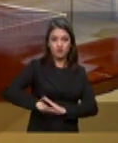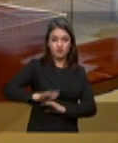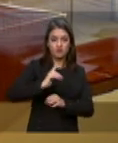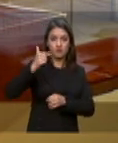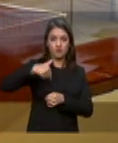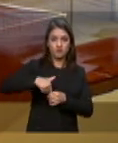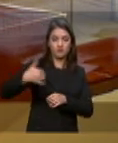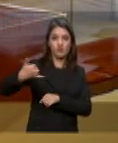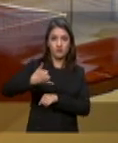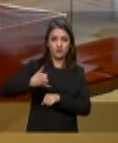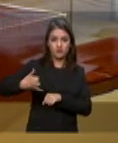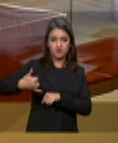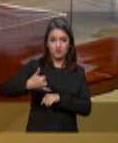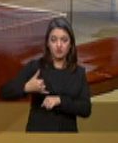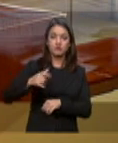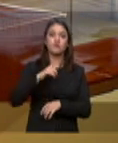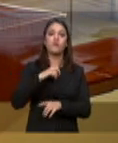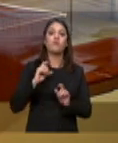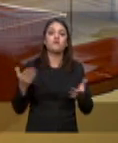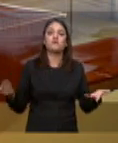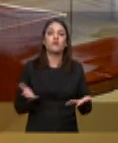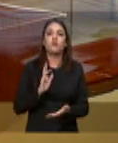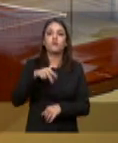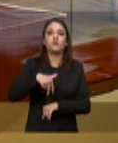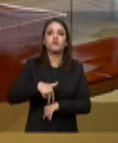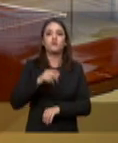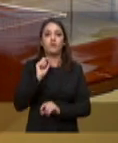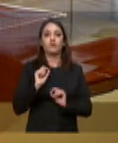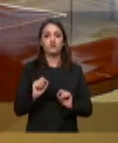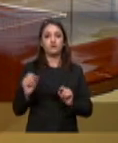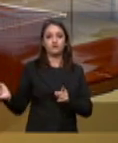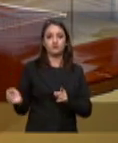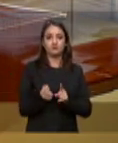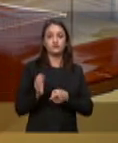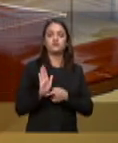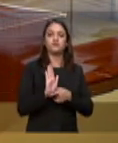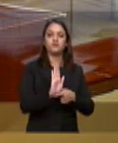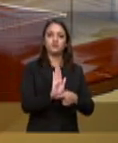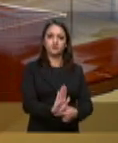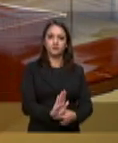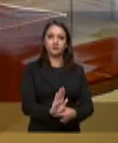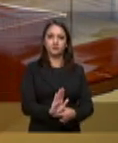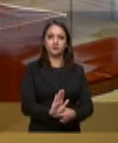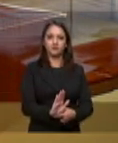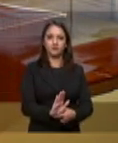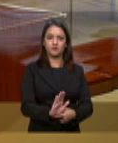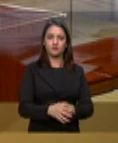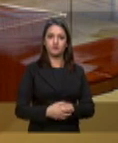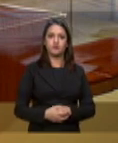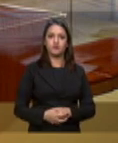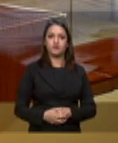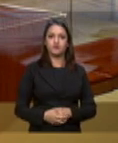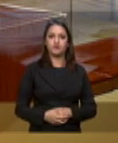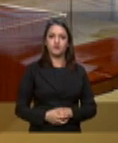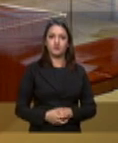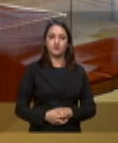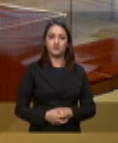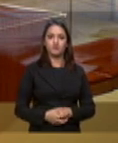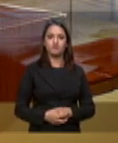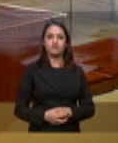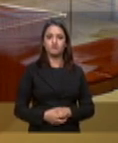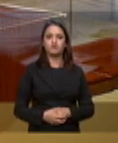combustíveis e lubrificantes, vem a esse Supremo Tribunal Federal, na qualidade de amigo da Corte, trazer aspectos